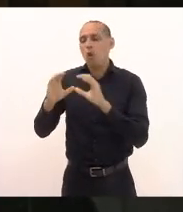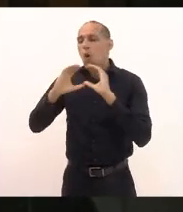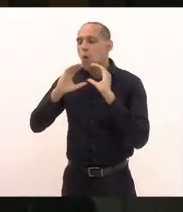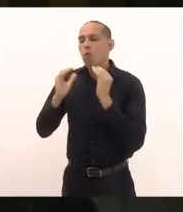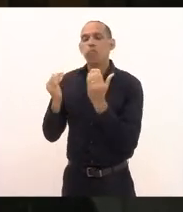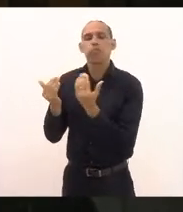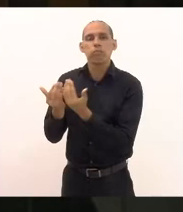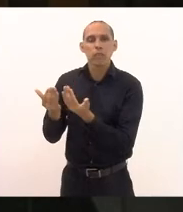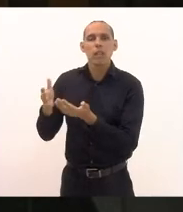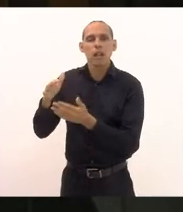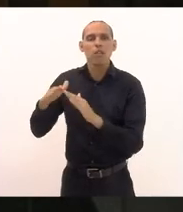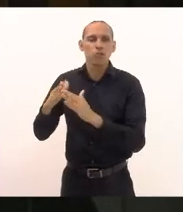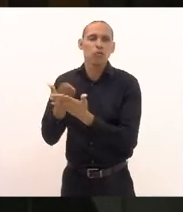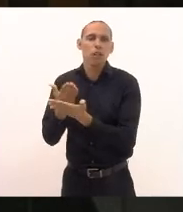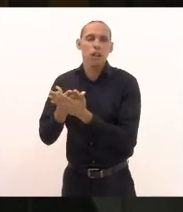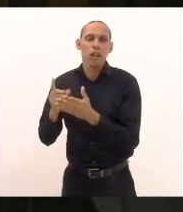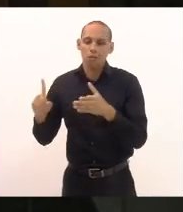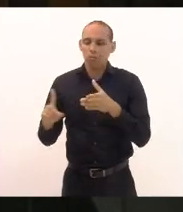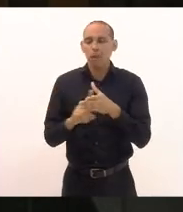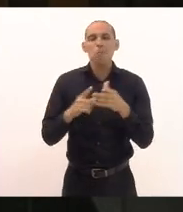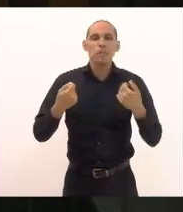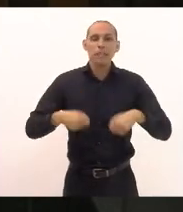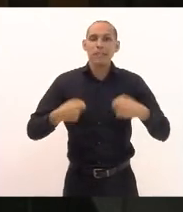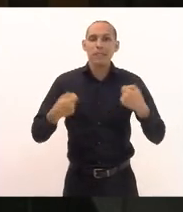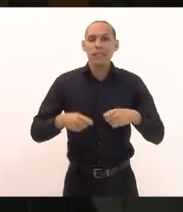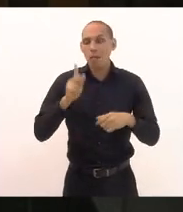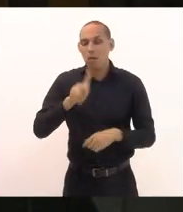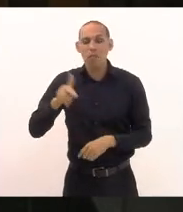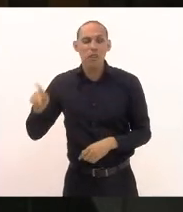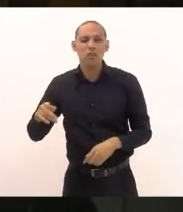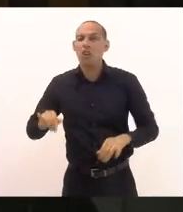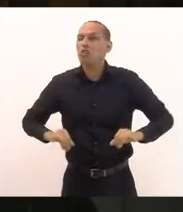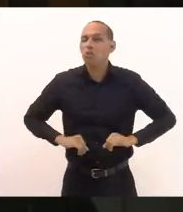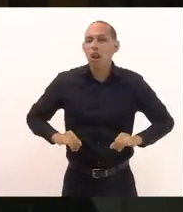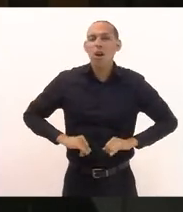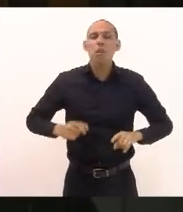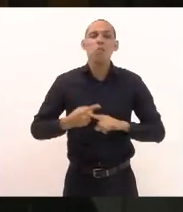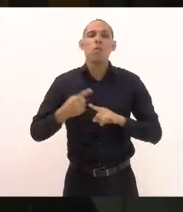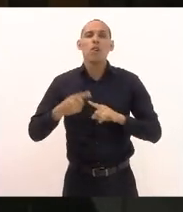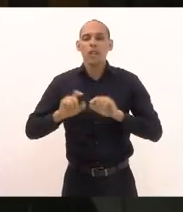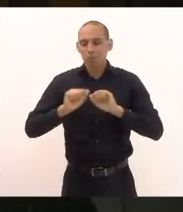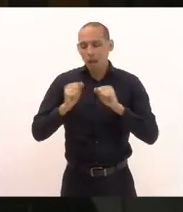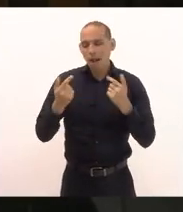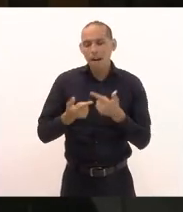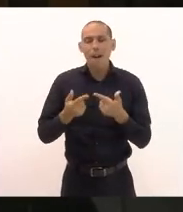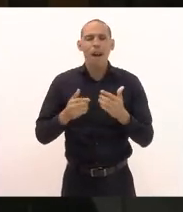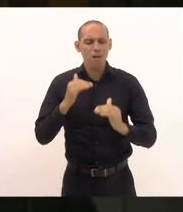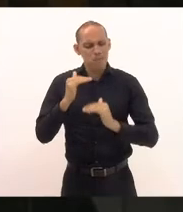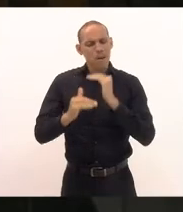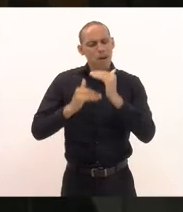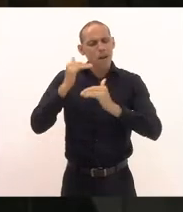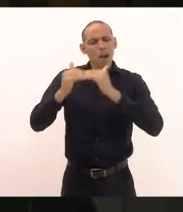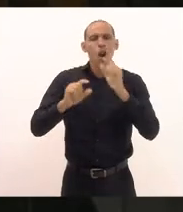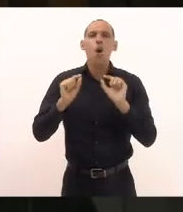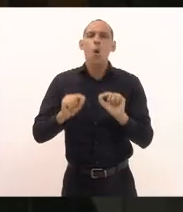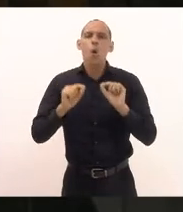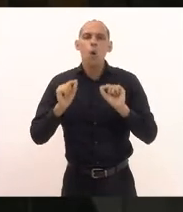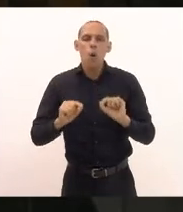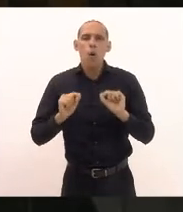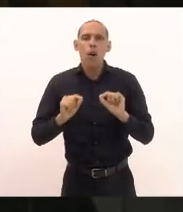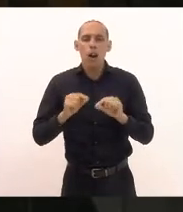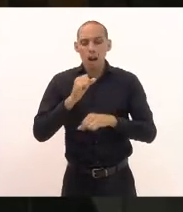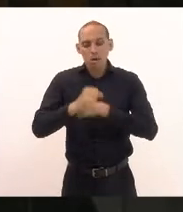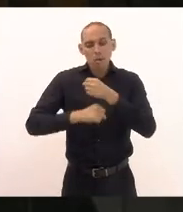nefasto. 15 anos de avanços que essa casa conseguiu promover para que cada profissional da educação